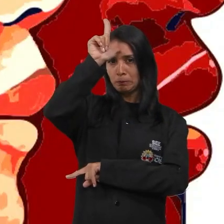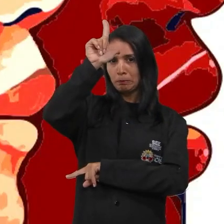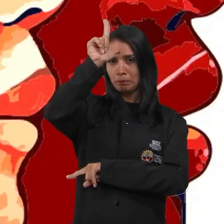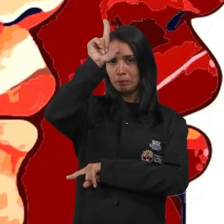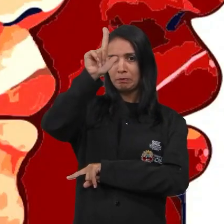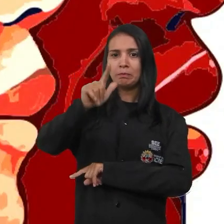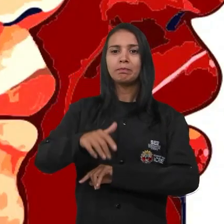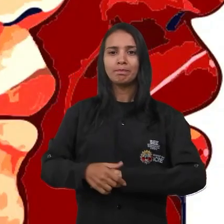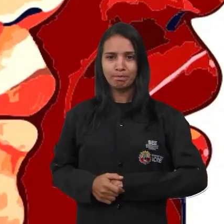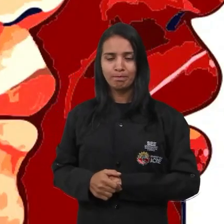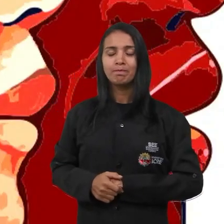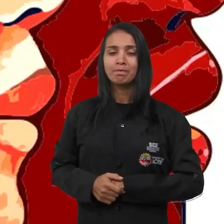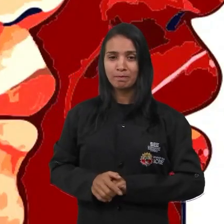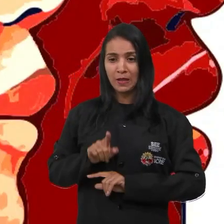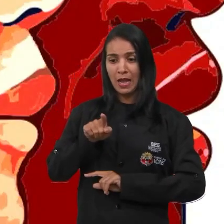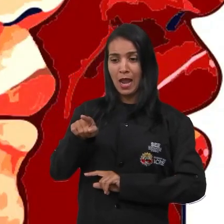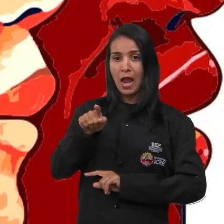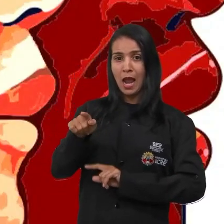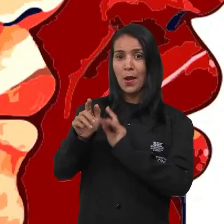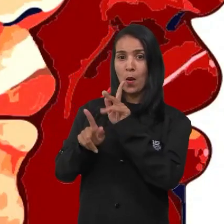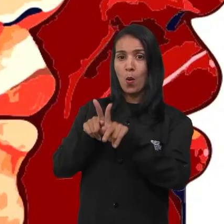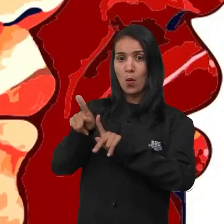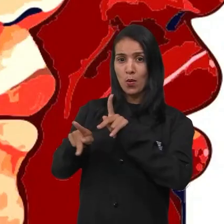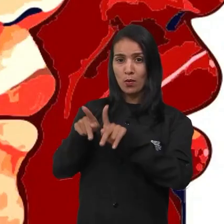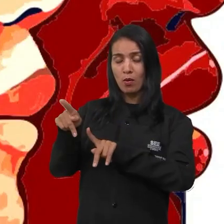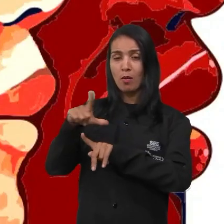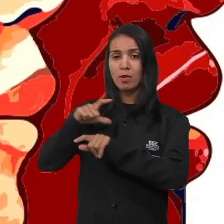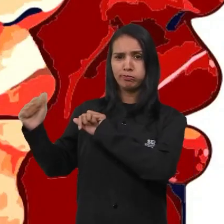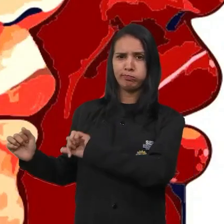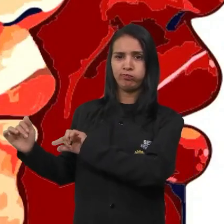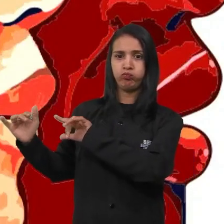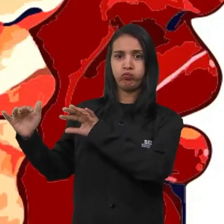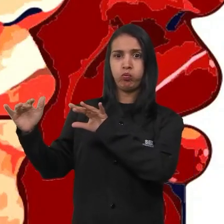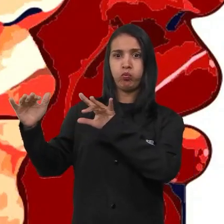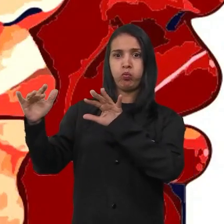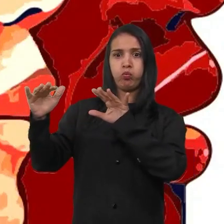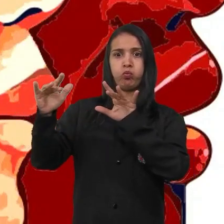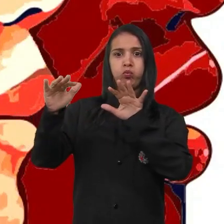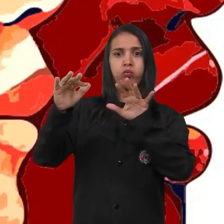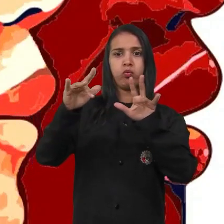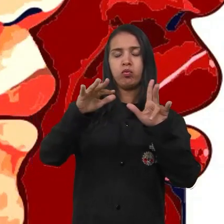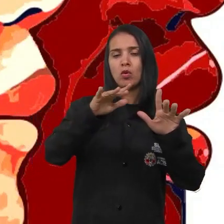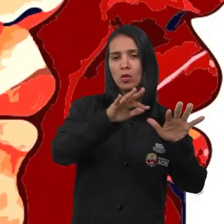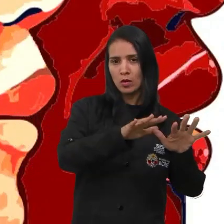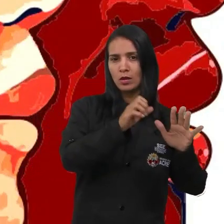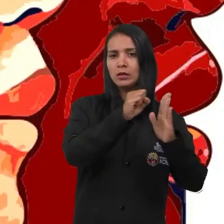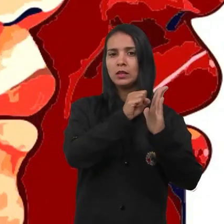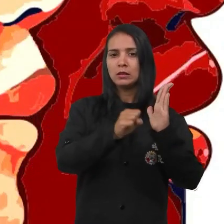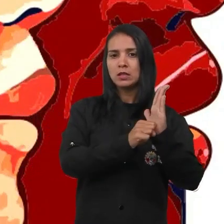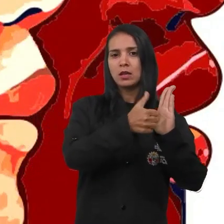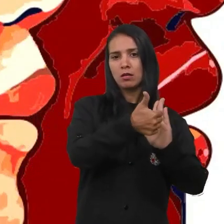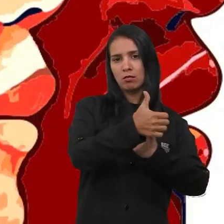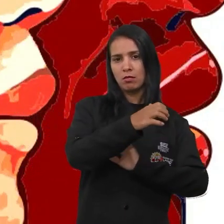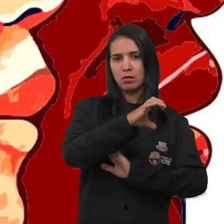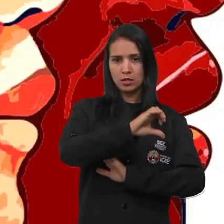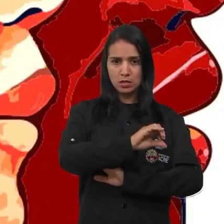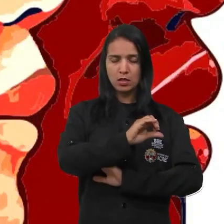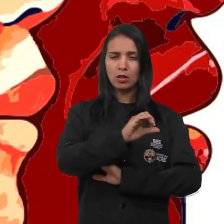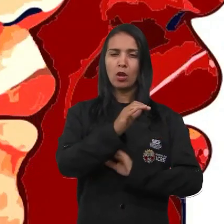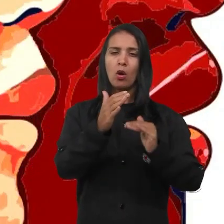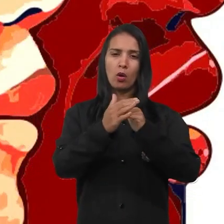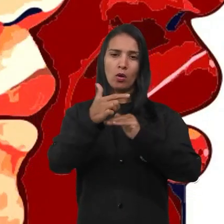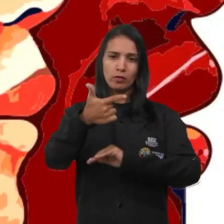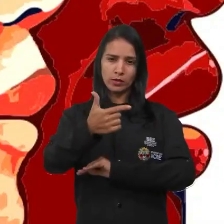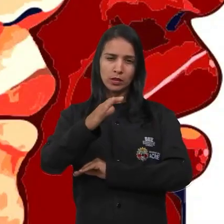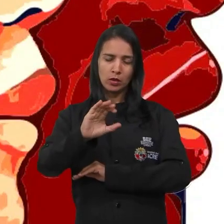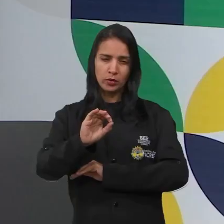é interessante falar, que eles fizeram aí uma migração em massa nos séculos XIX e também nos séculos